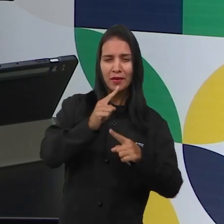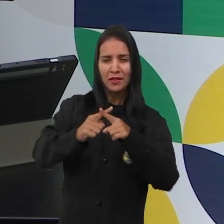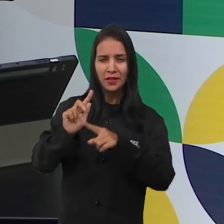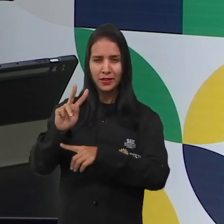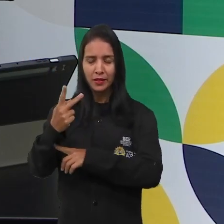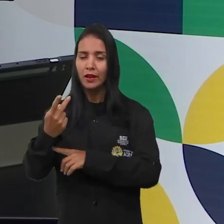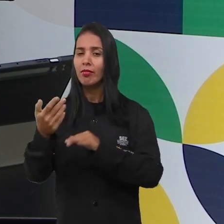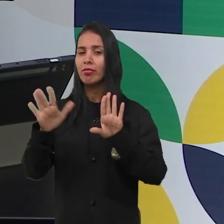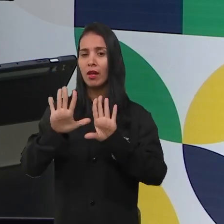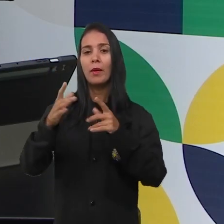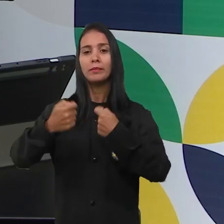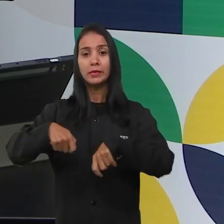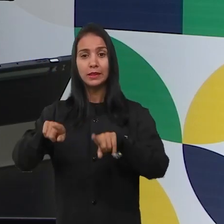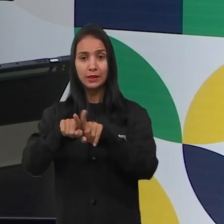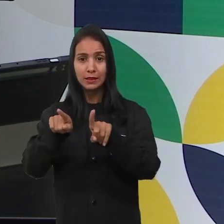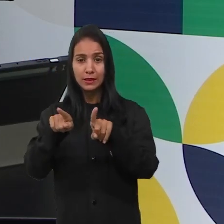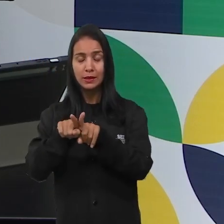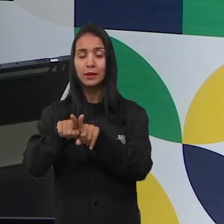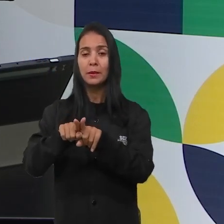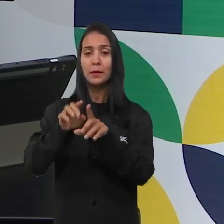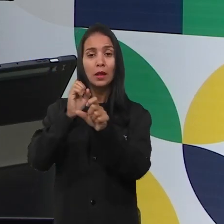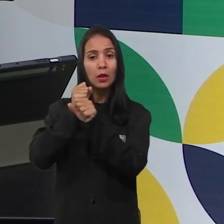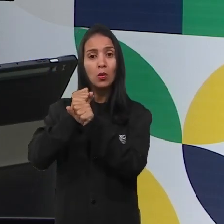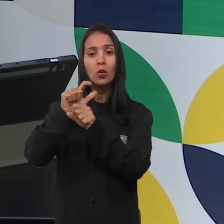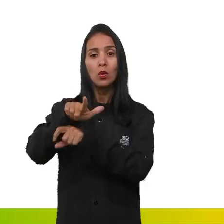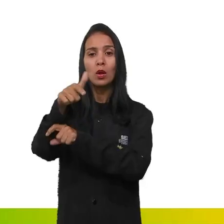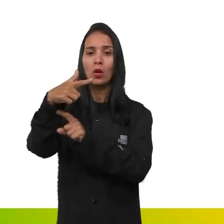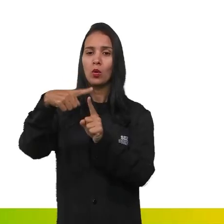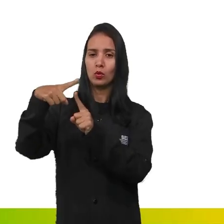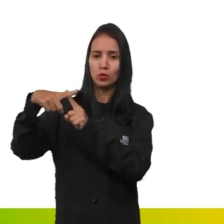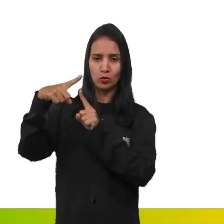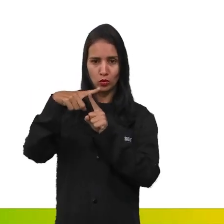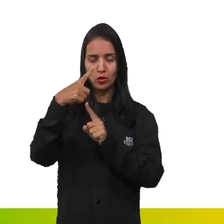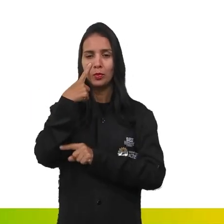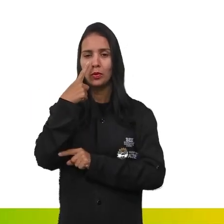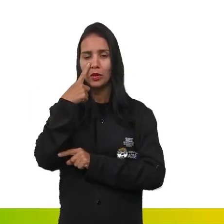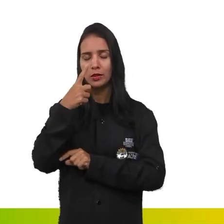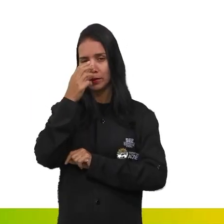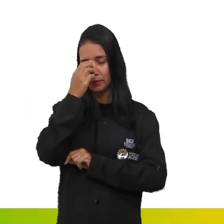calcular a área de uma circunferência. Vamos ver.